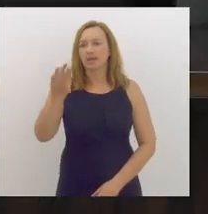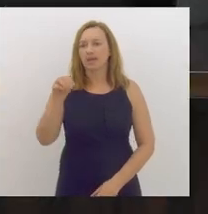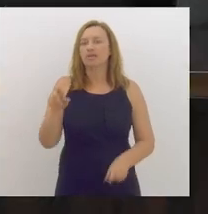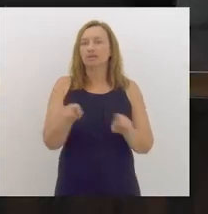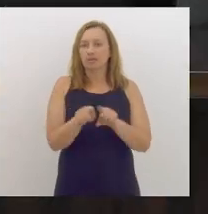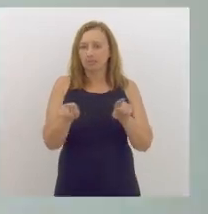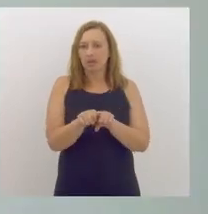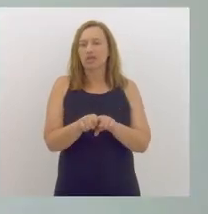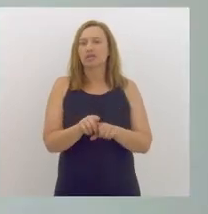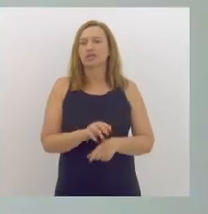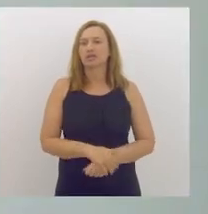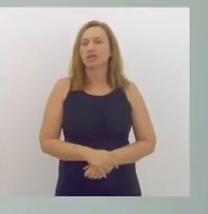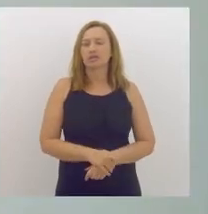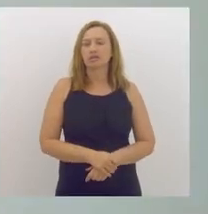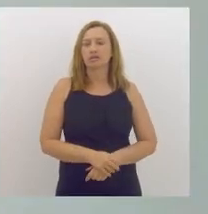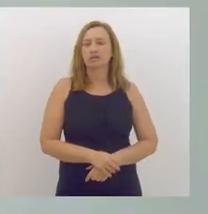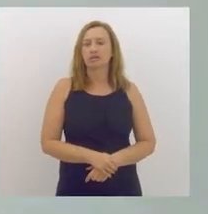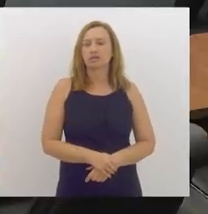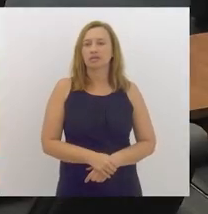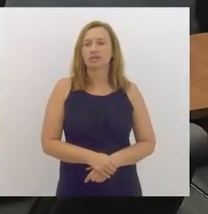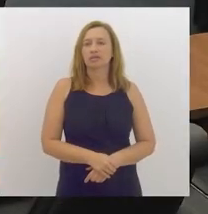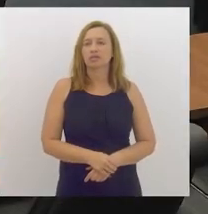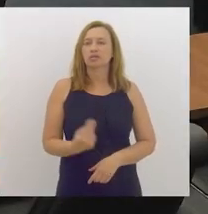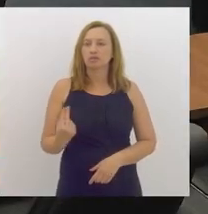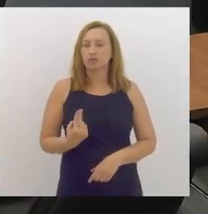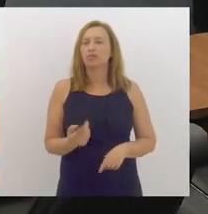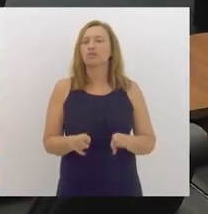né? Como coautor.